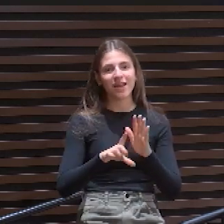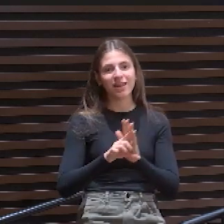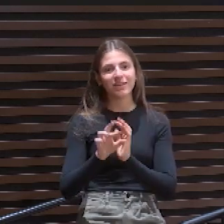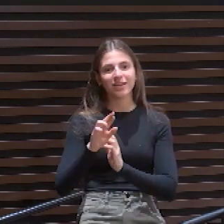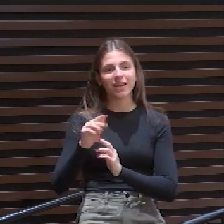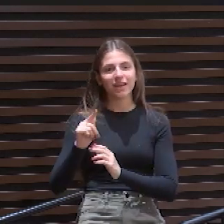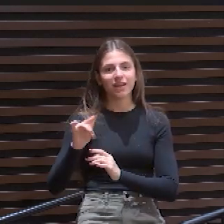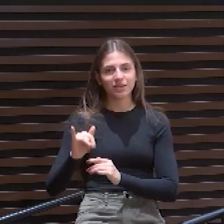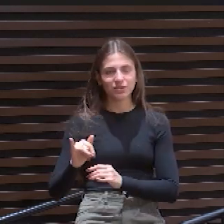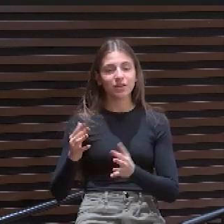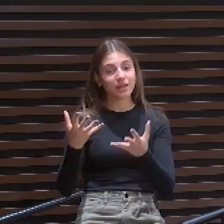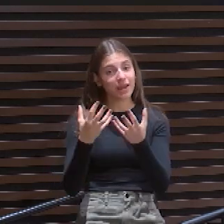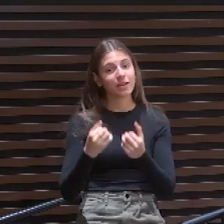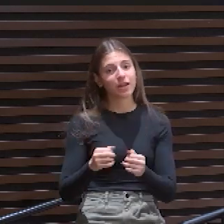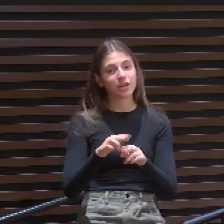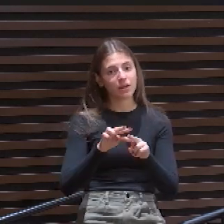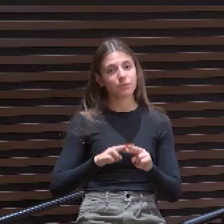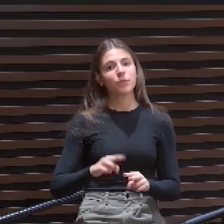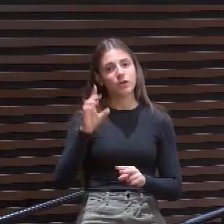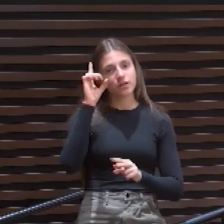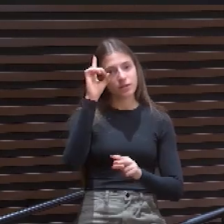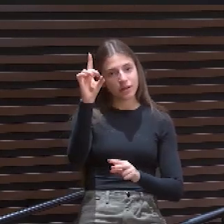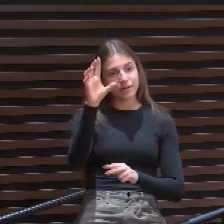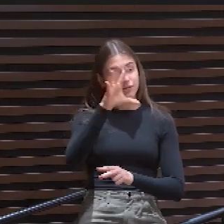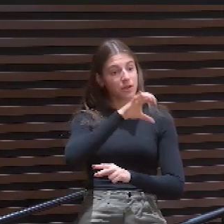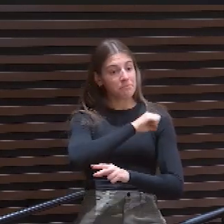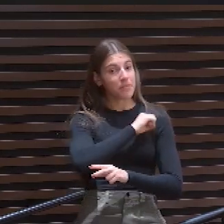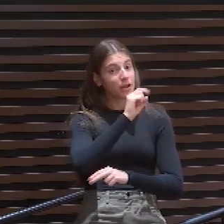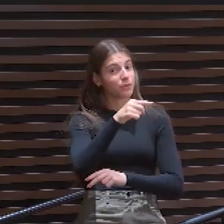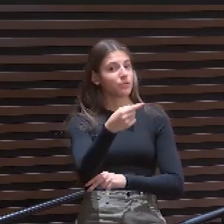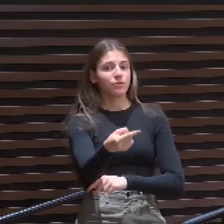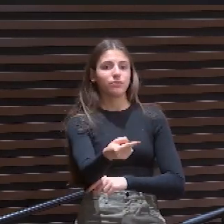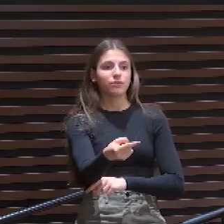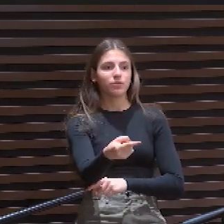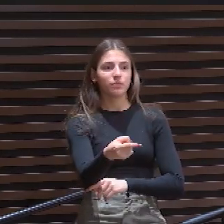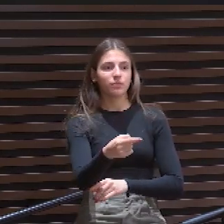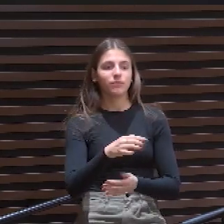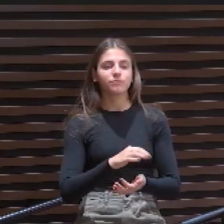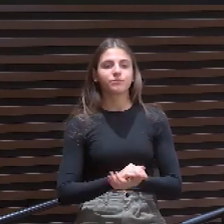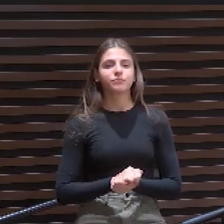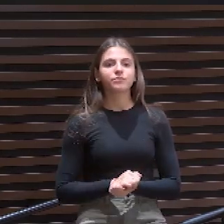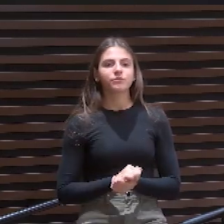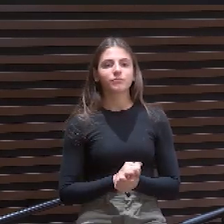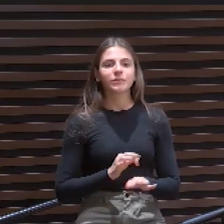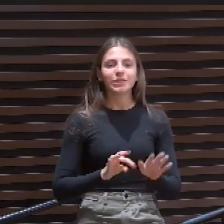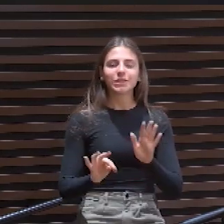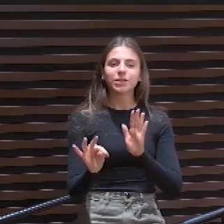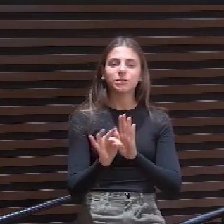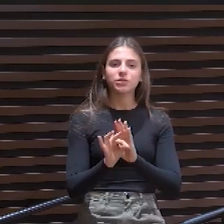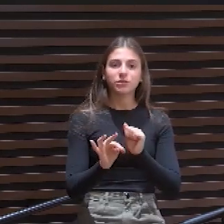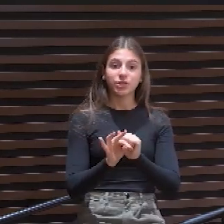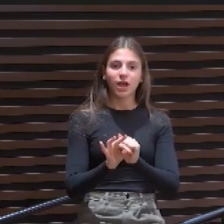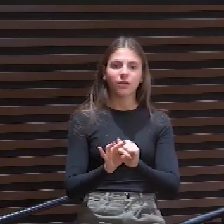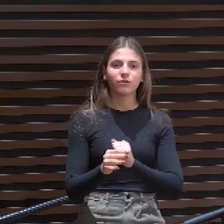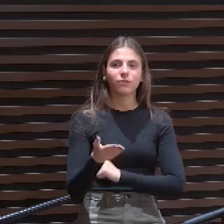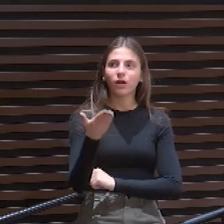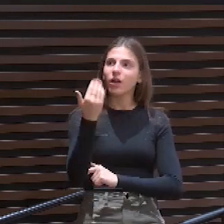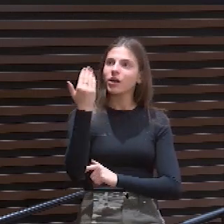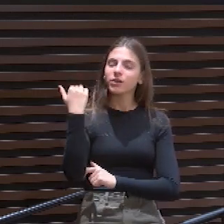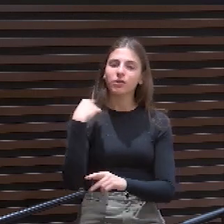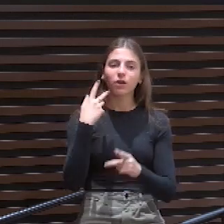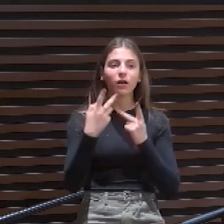por Deus, a lei de amar ao próximo. A propósito, Tiago, anteriormente,